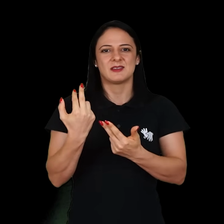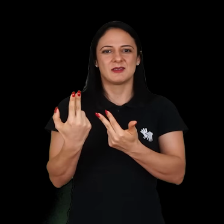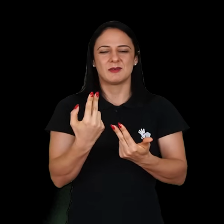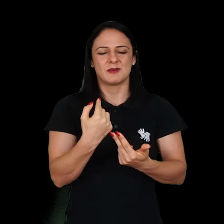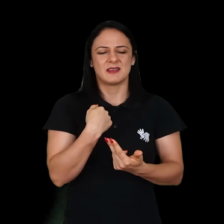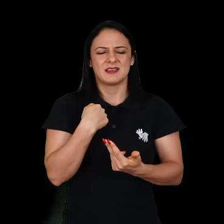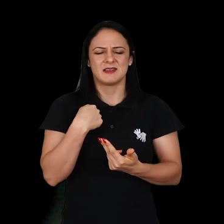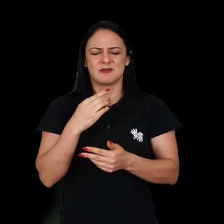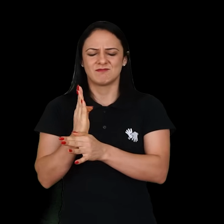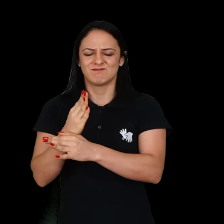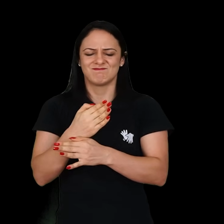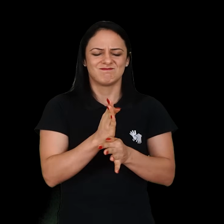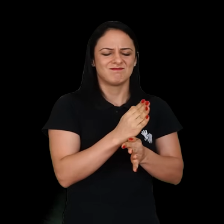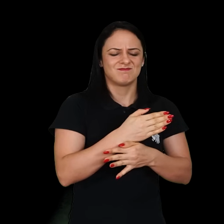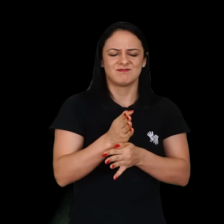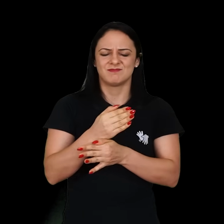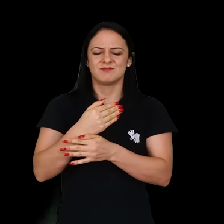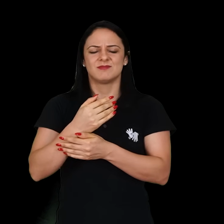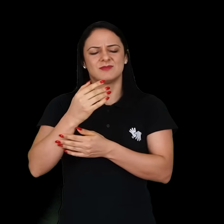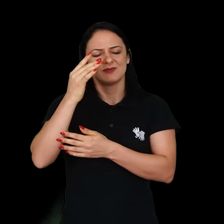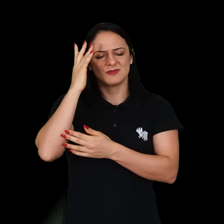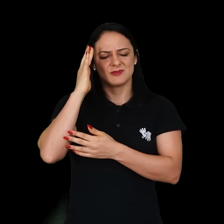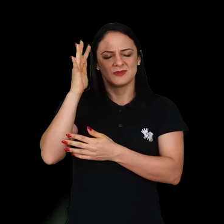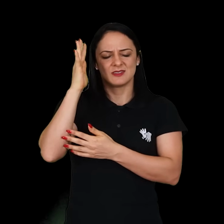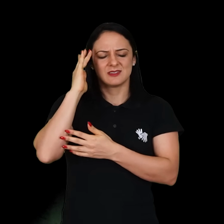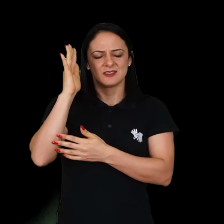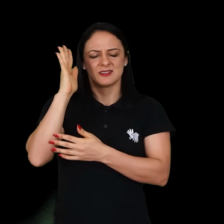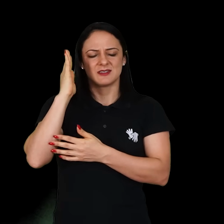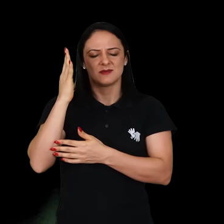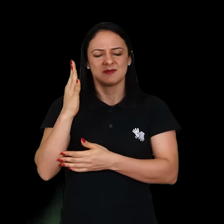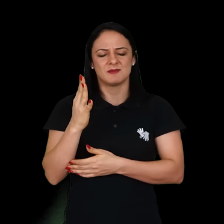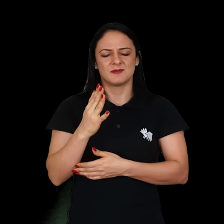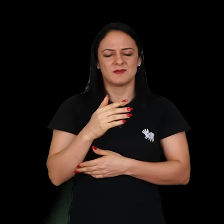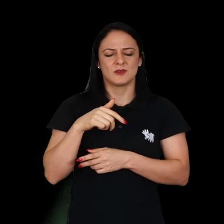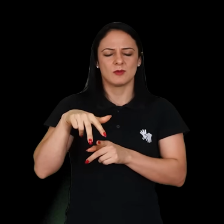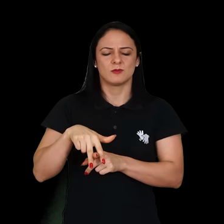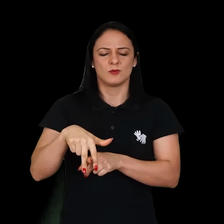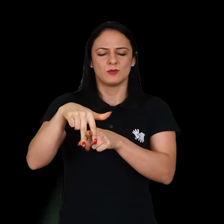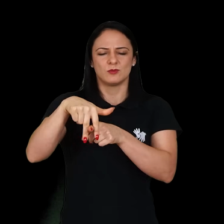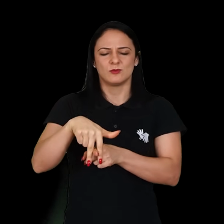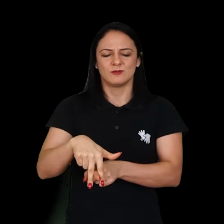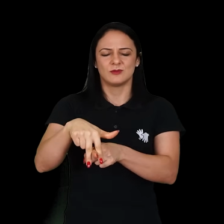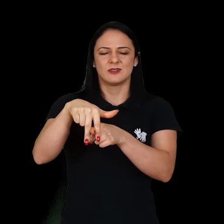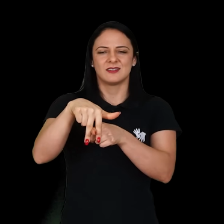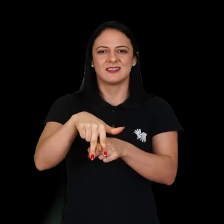feito eu perdido em pensamento sobre o meu cavalo.